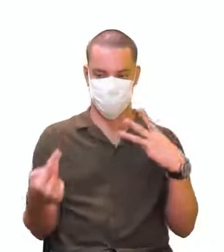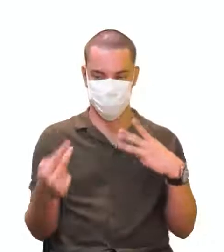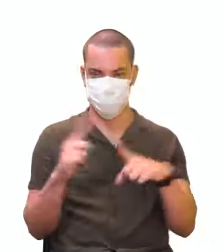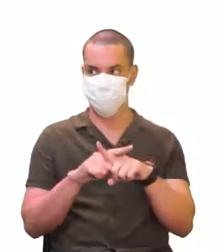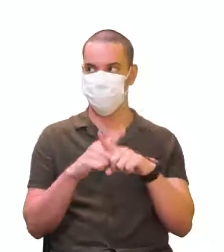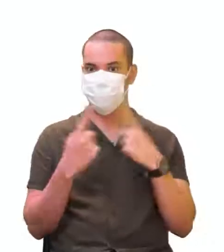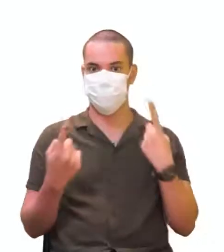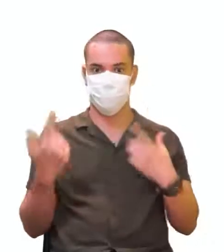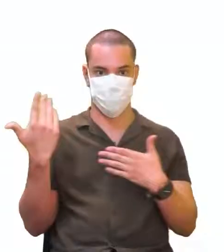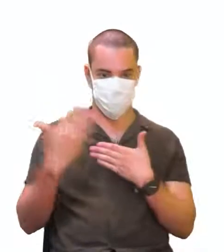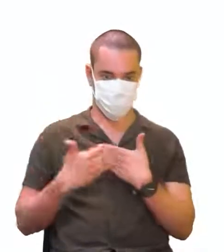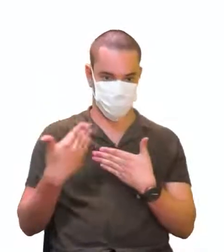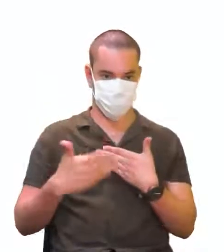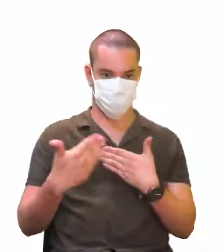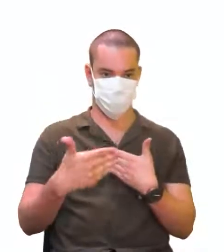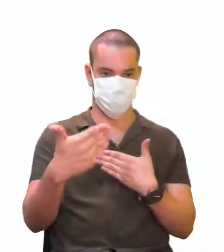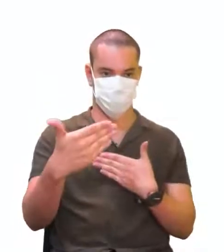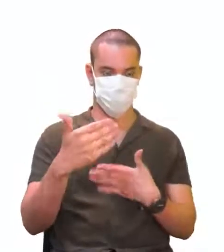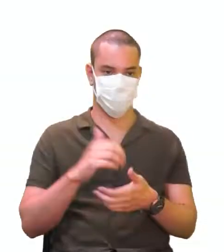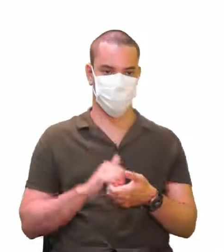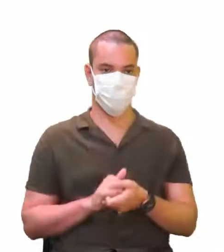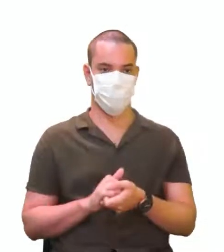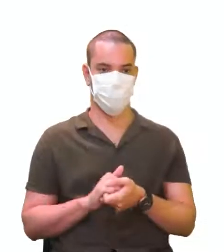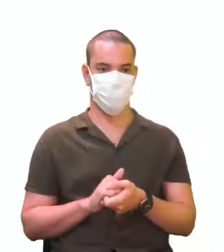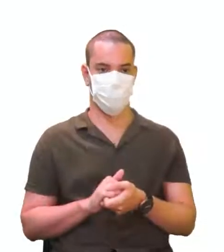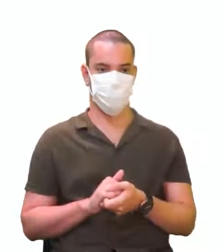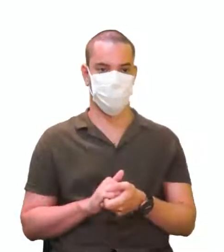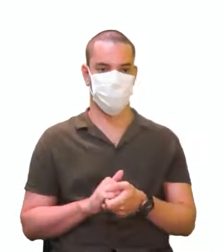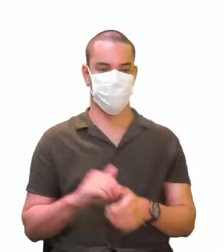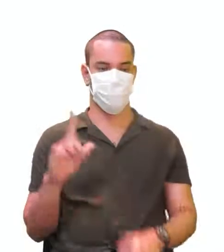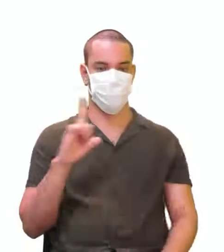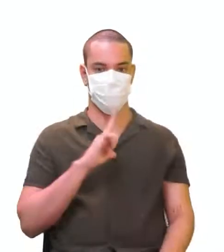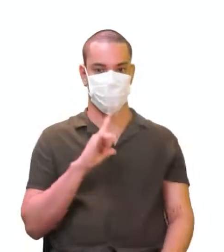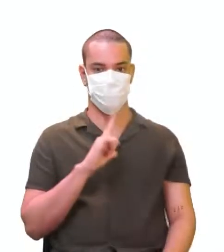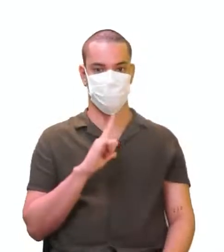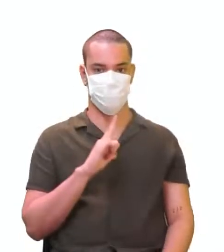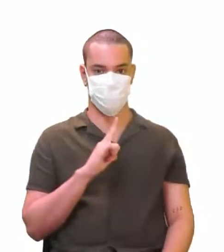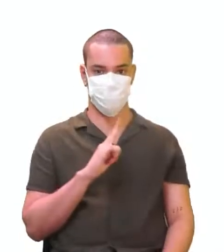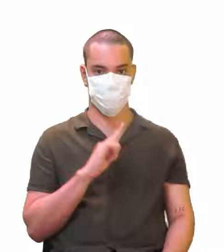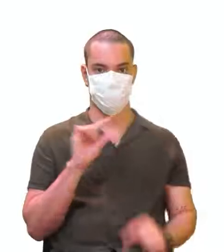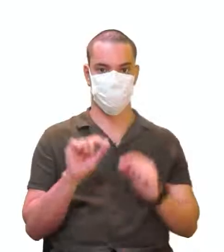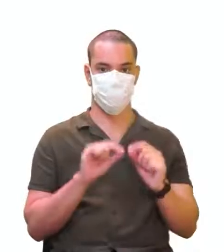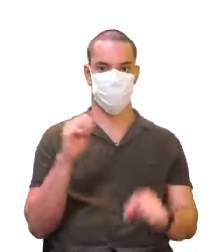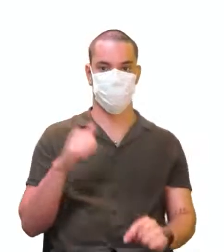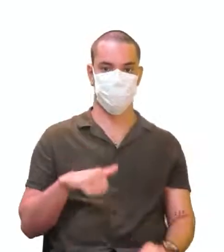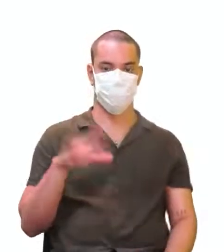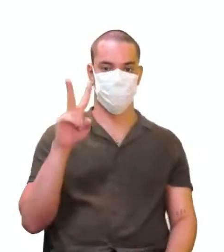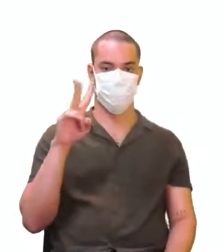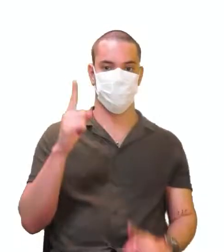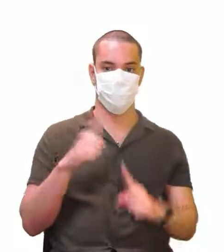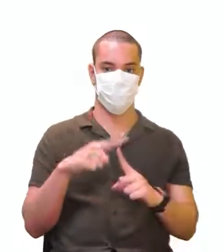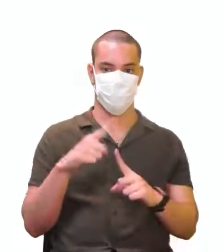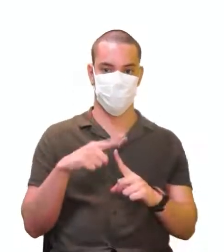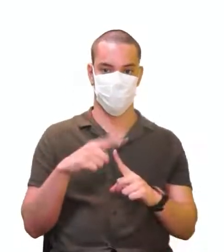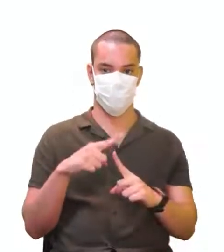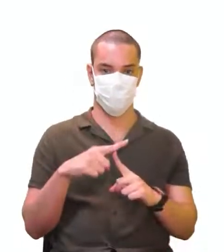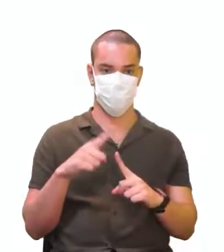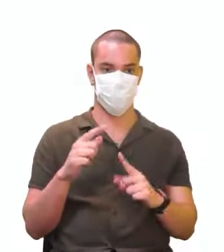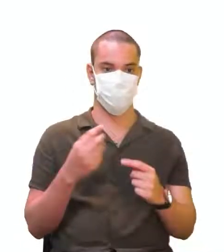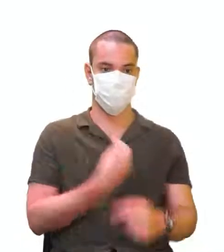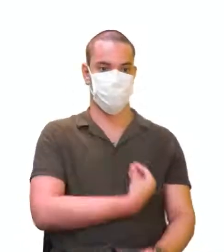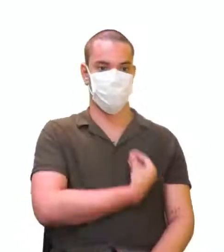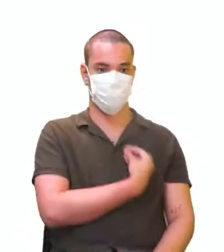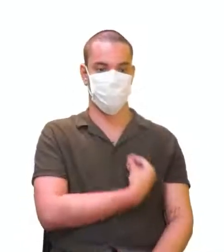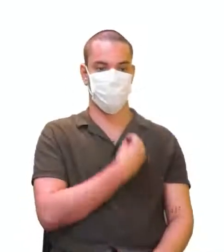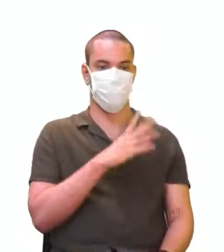na sequência, tá? Existem casos em que mais de 2 tipos de alelos estão presentes